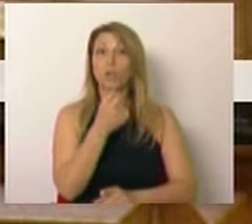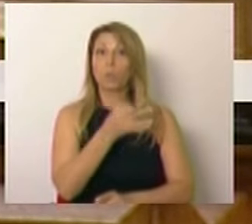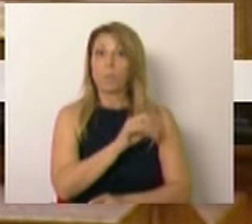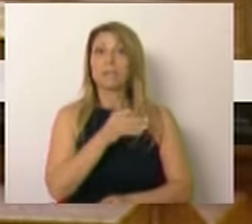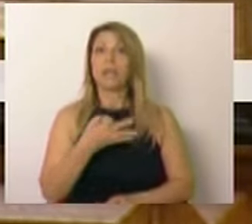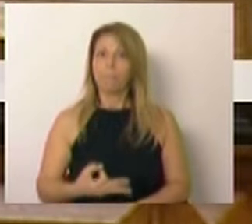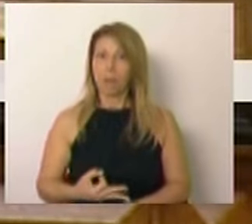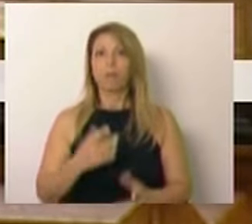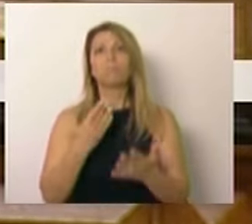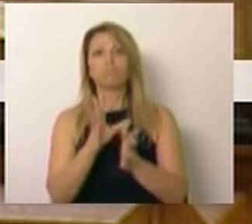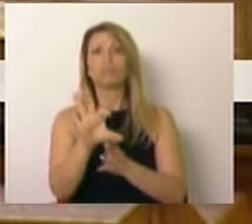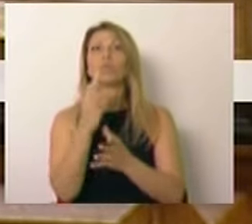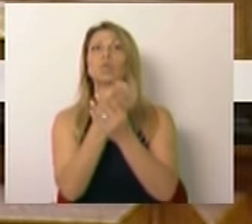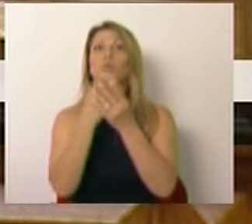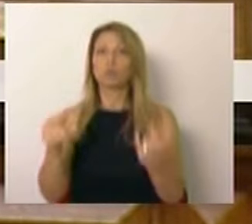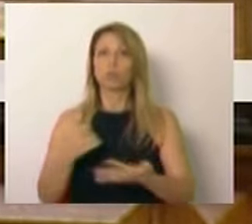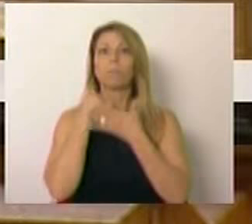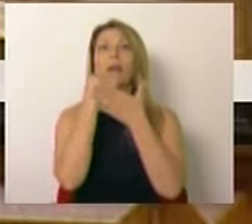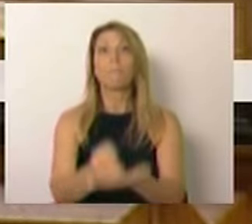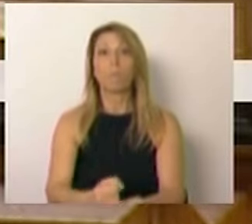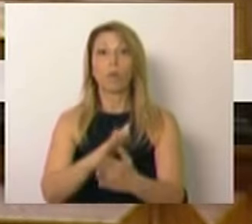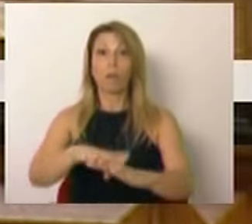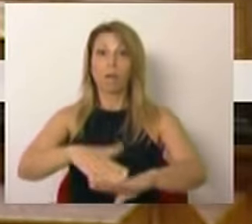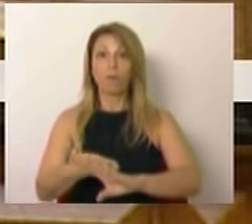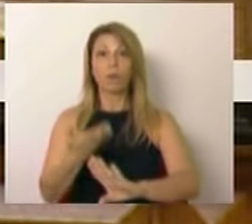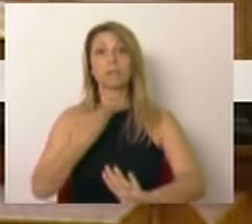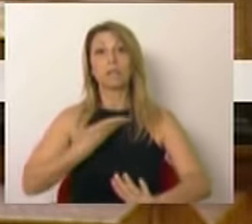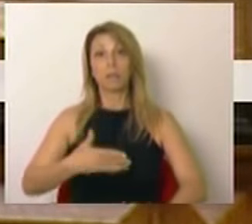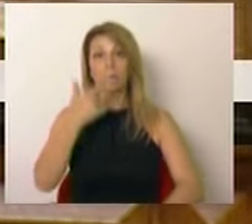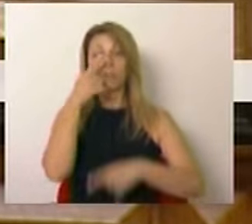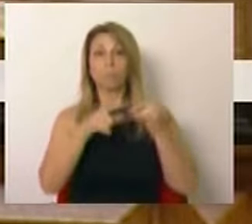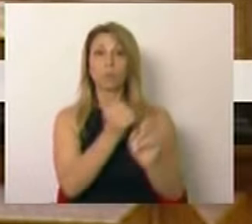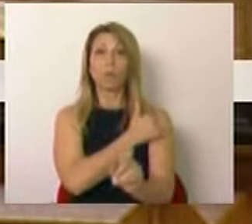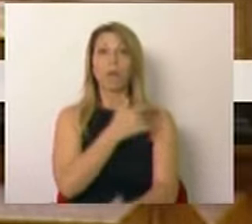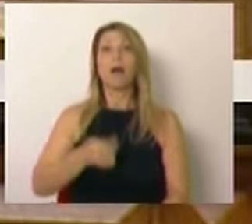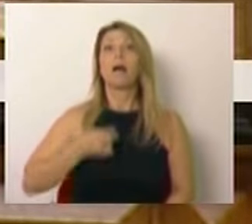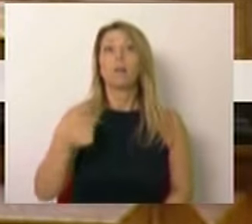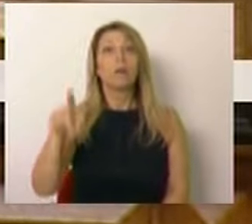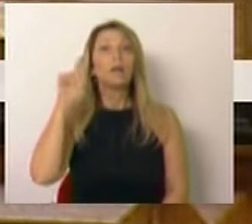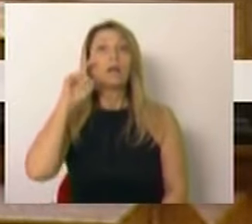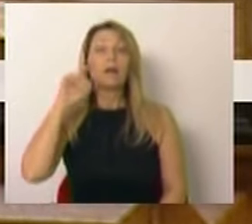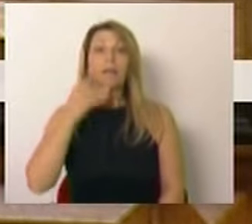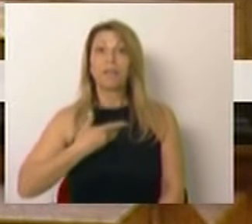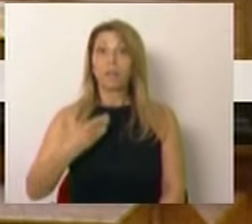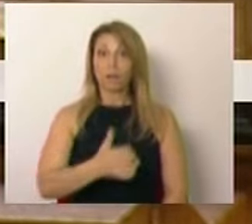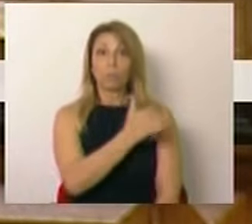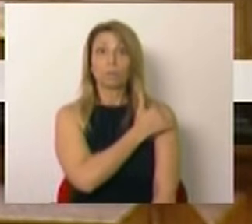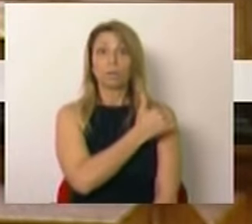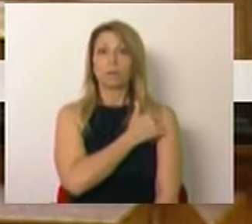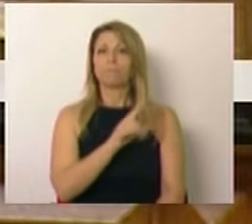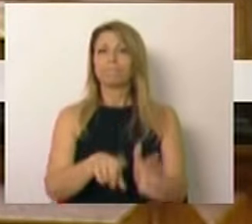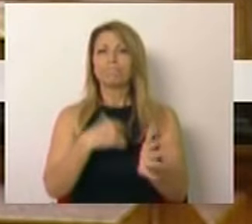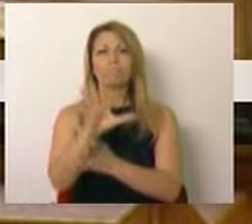que protejam e reforcem os direitos dos inquilinos, que salvaguardem e defendam o direito à habitação, fazendo sempre a